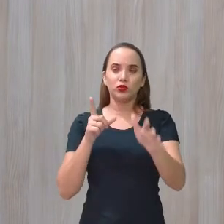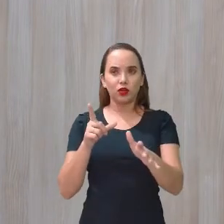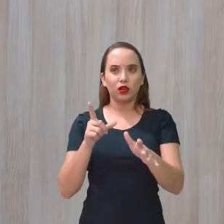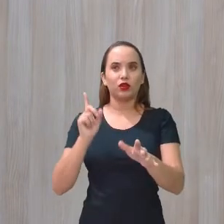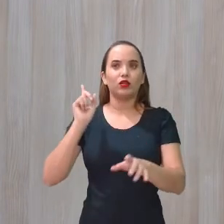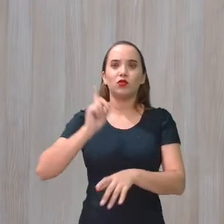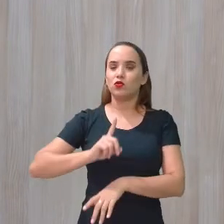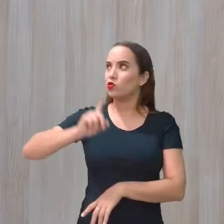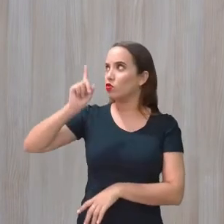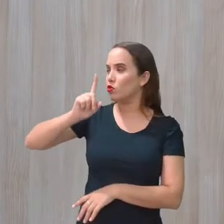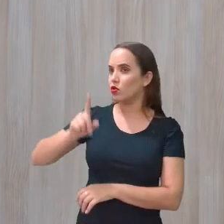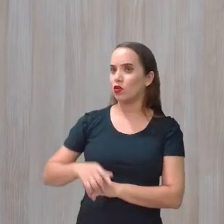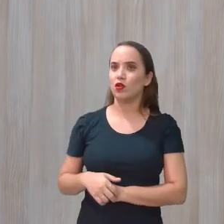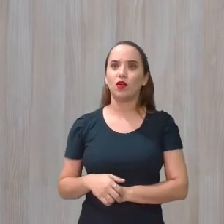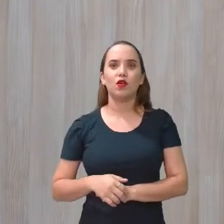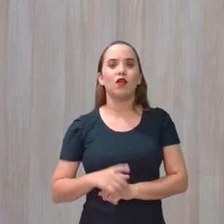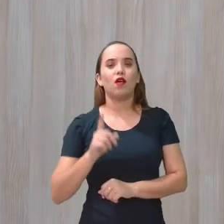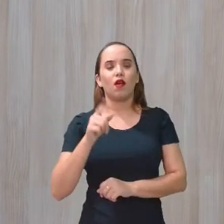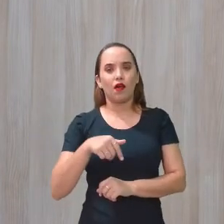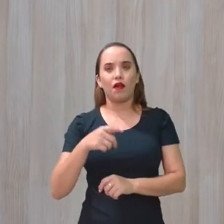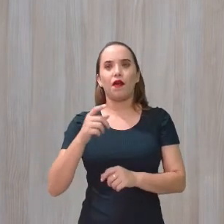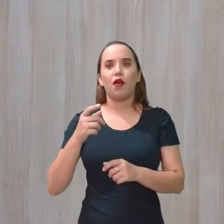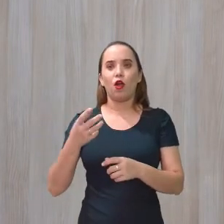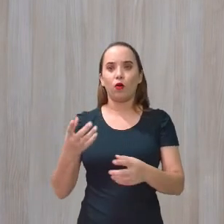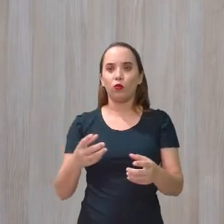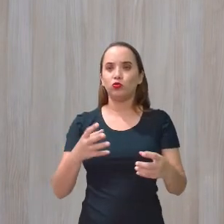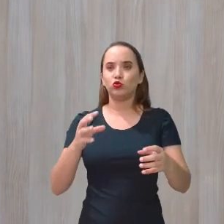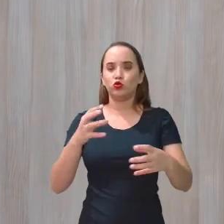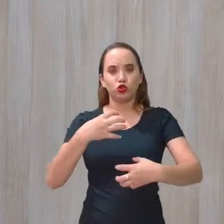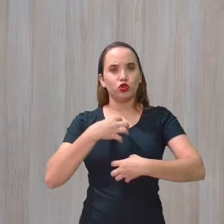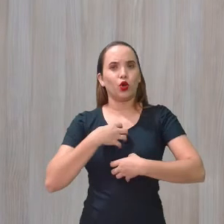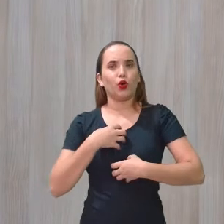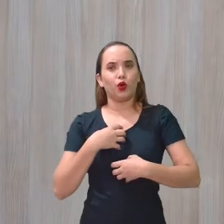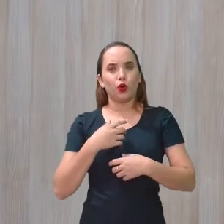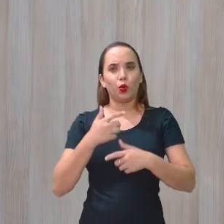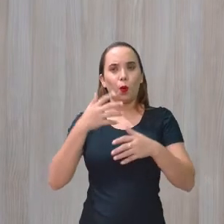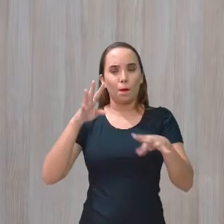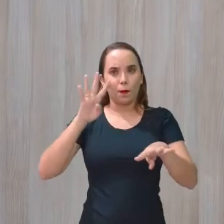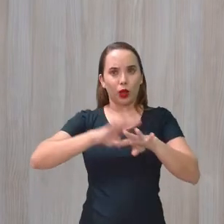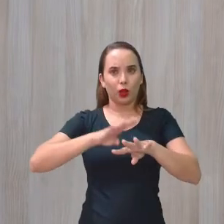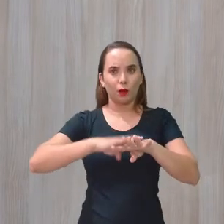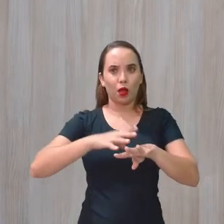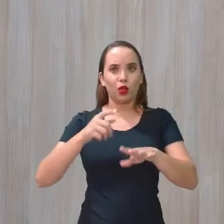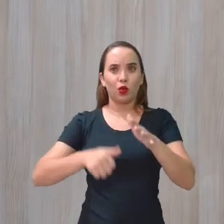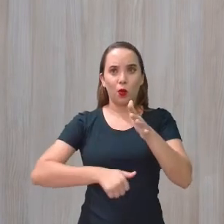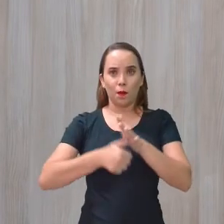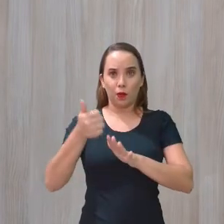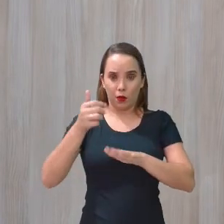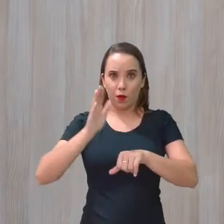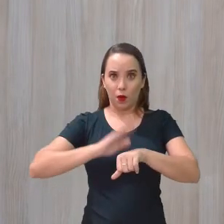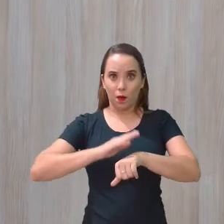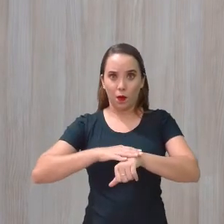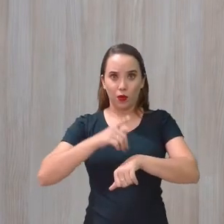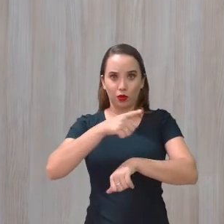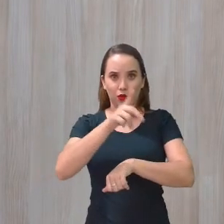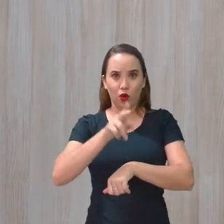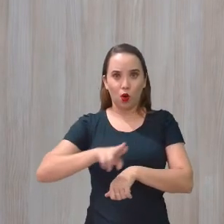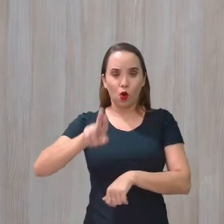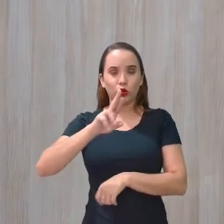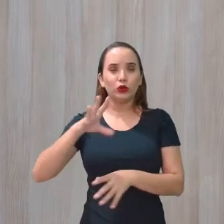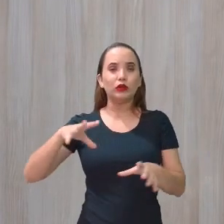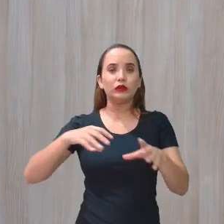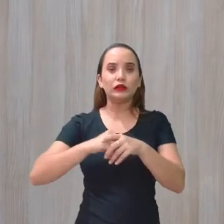é uma ferramenta matemática que, nesse primeiro momento, você está usando exclusivamente em